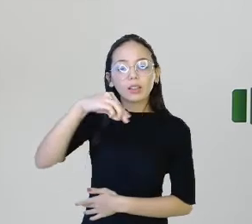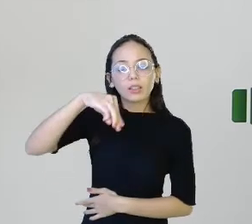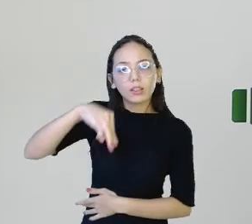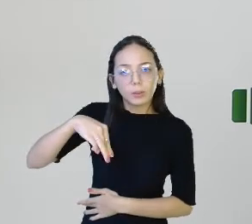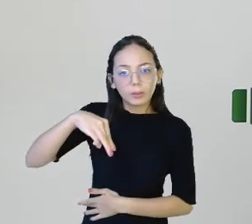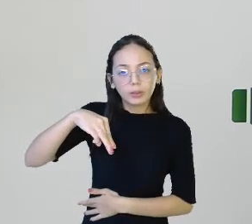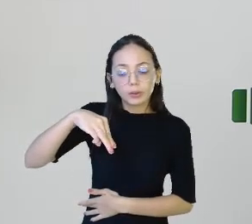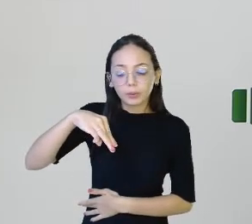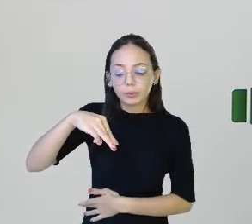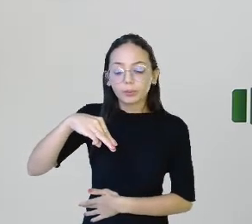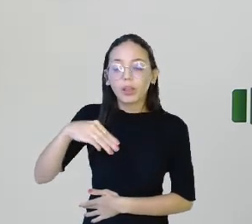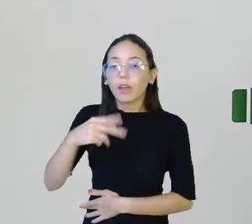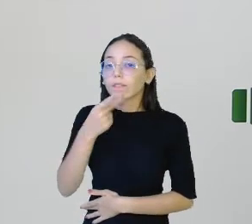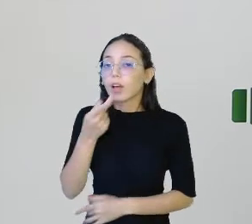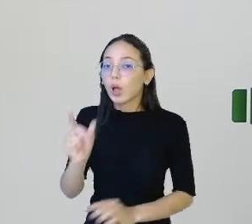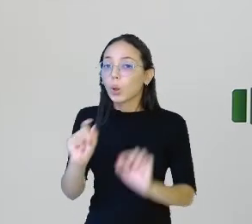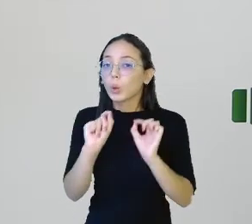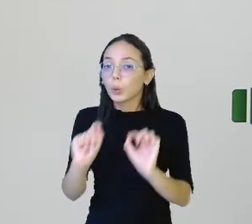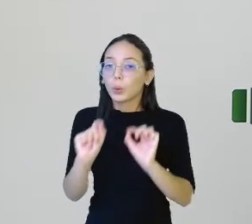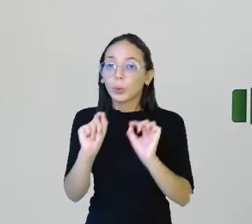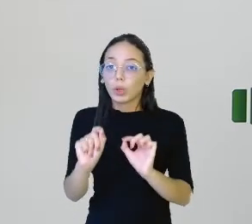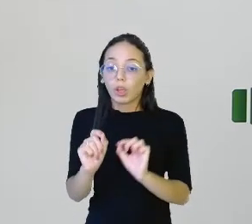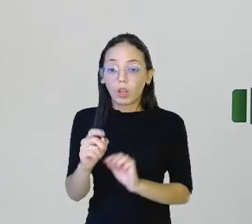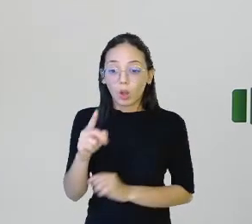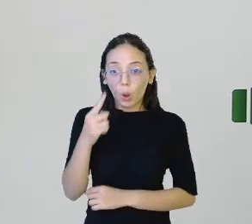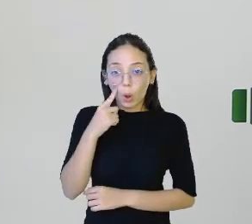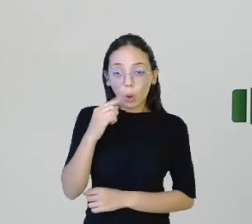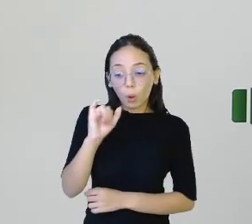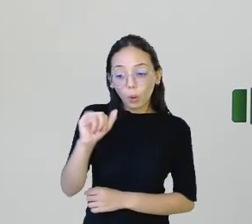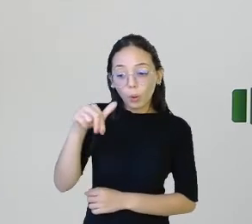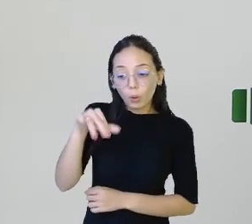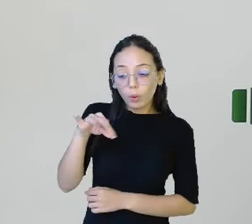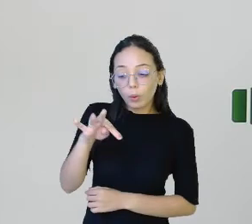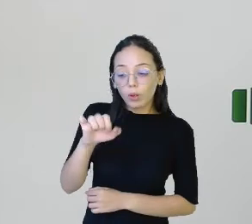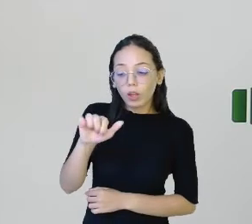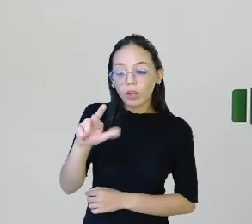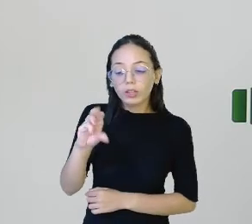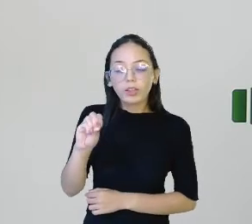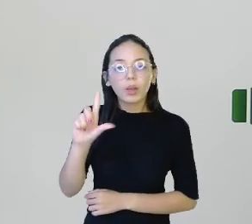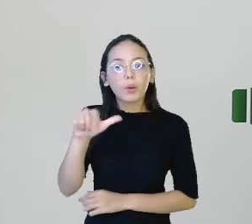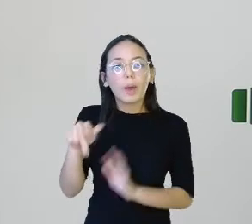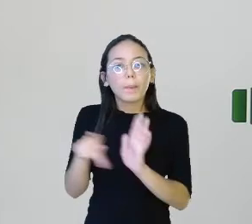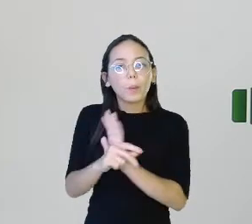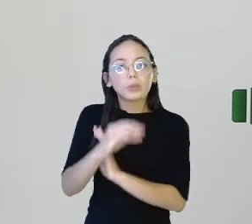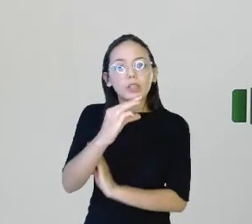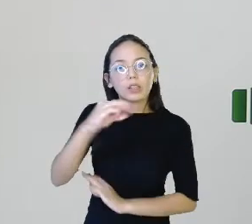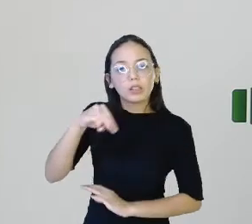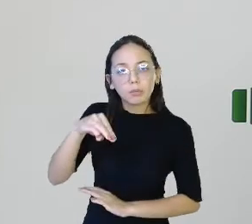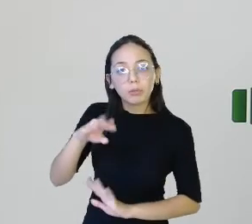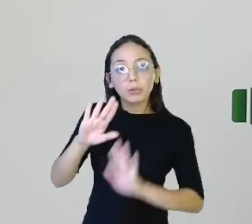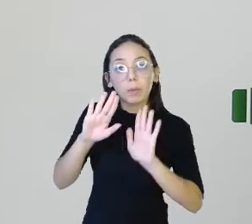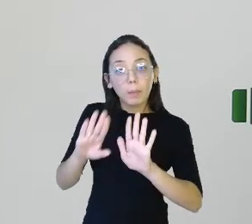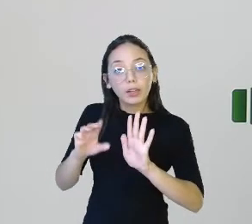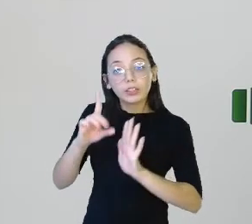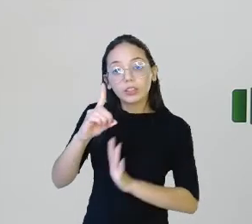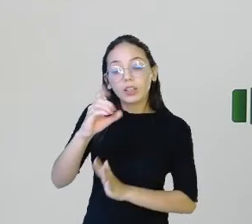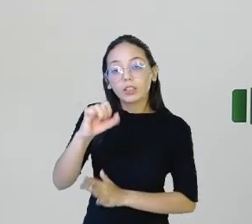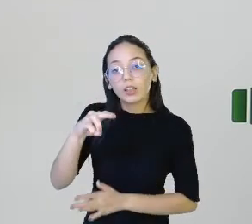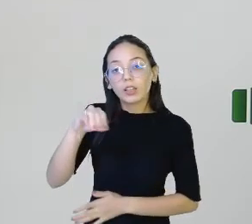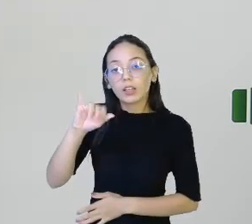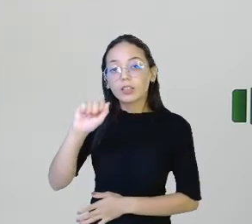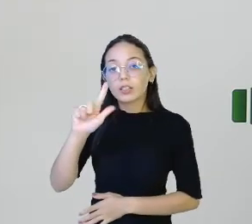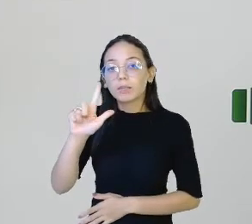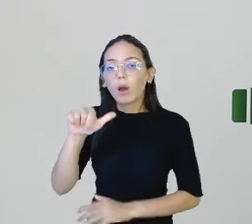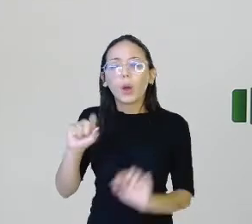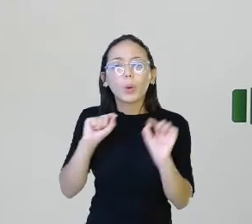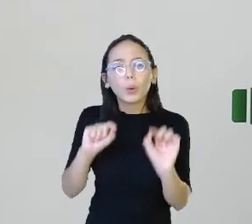centímetro, eu digo que a parte inteira é centímetro. E a parte decimal,